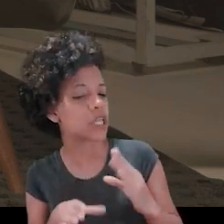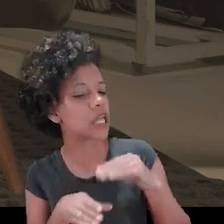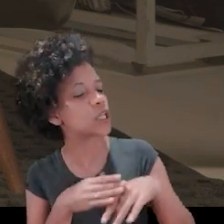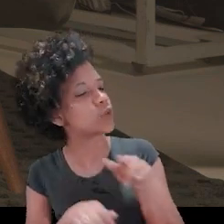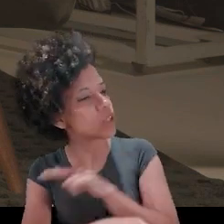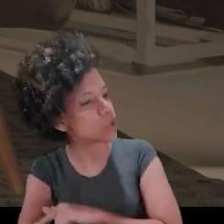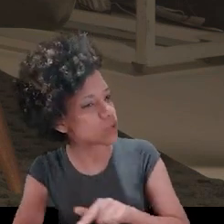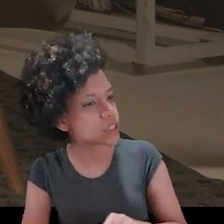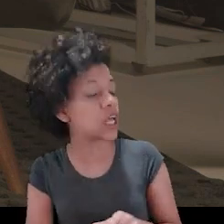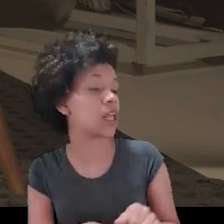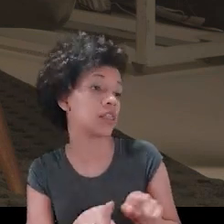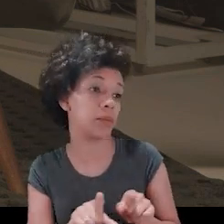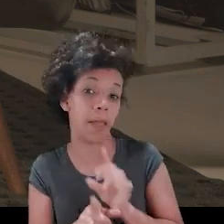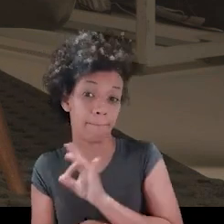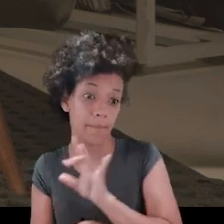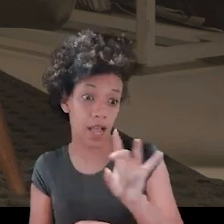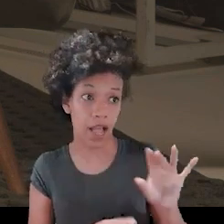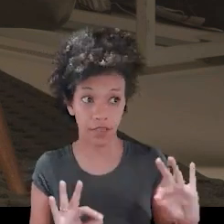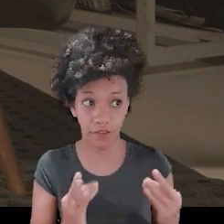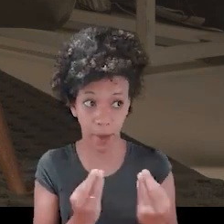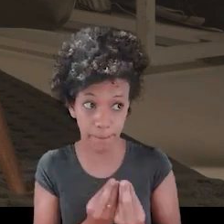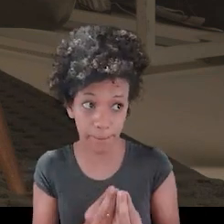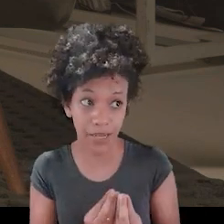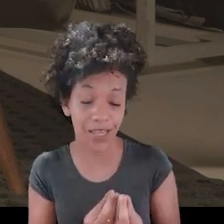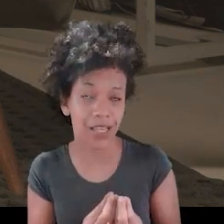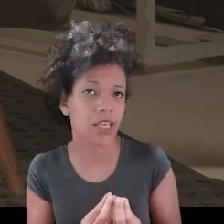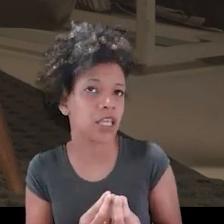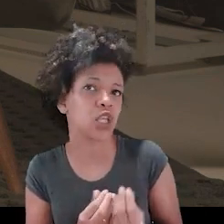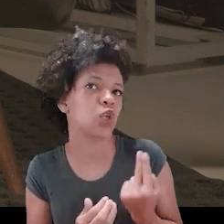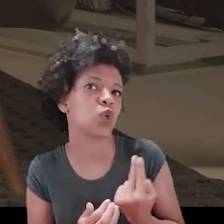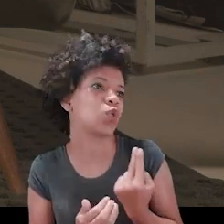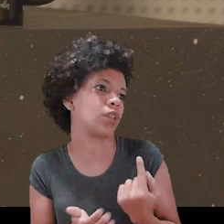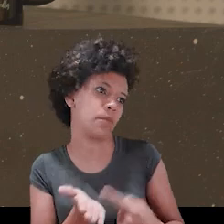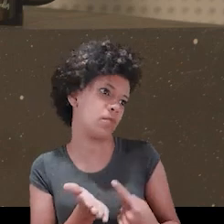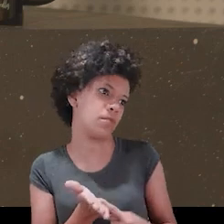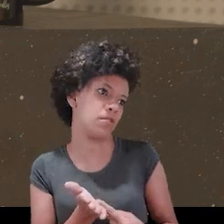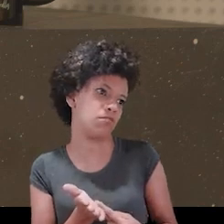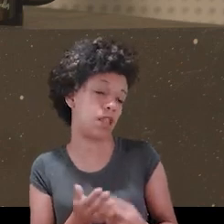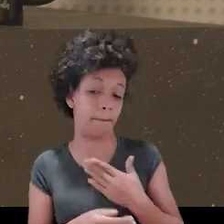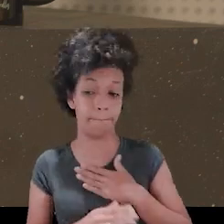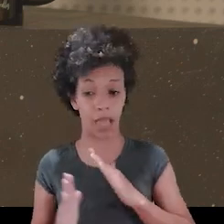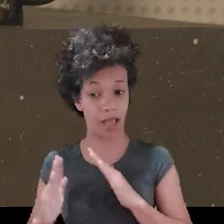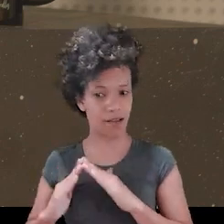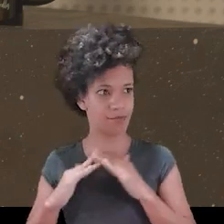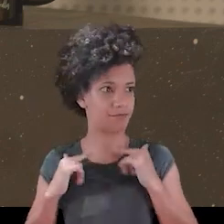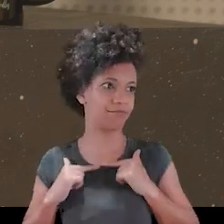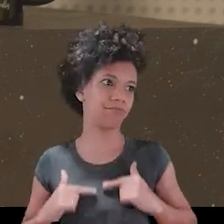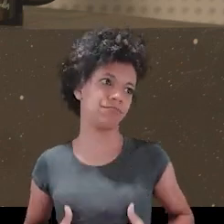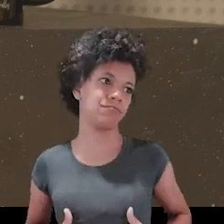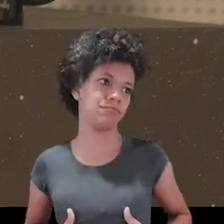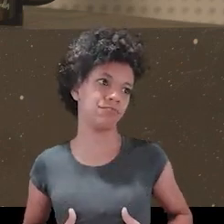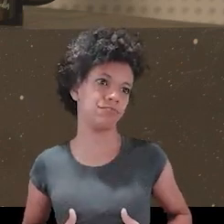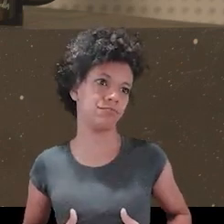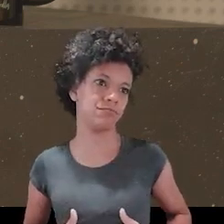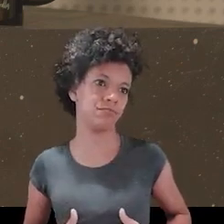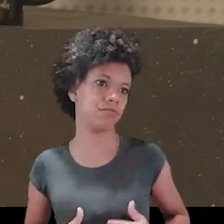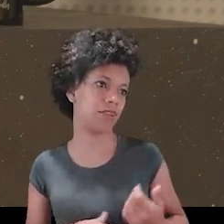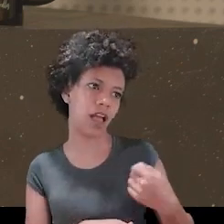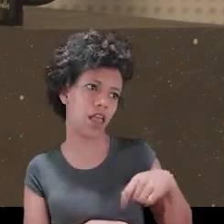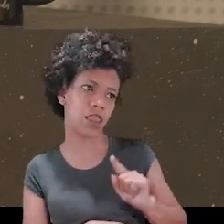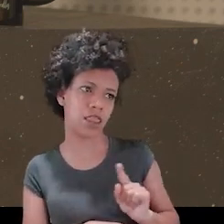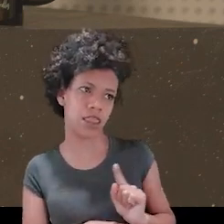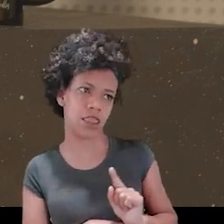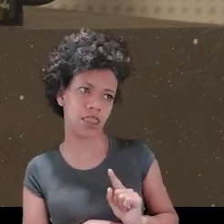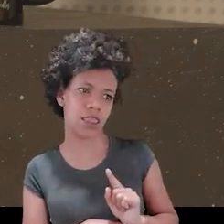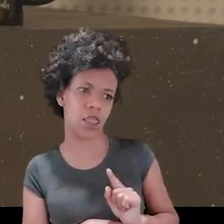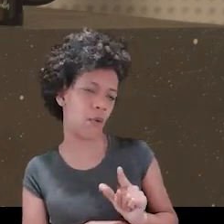algumas de dentro da educação isso vai comer para cada família são inegociáveis né na minha casa higiene não é